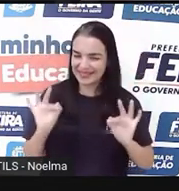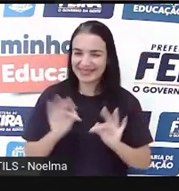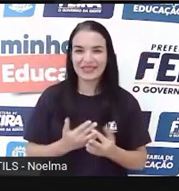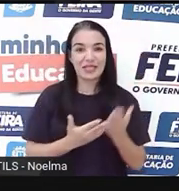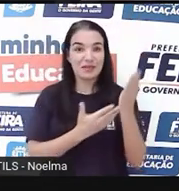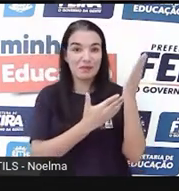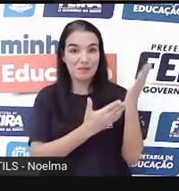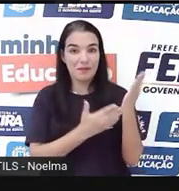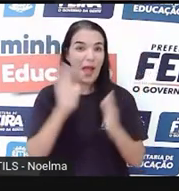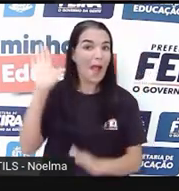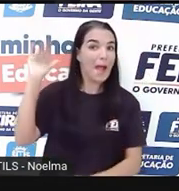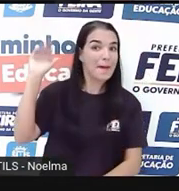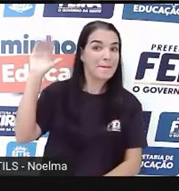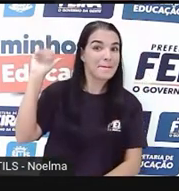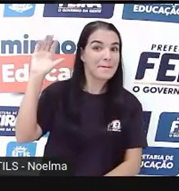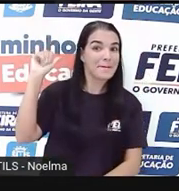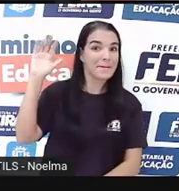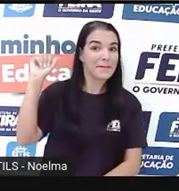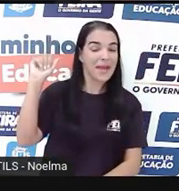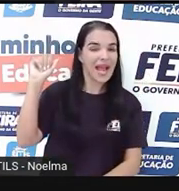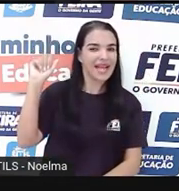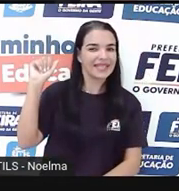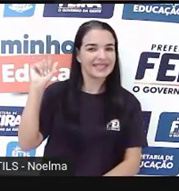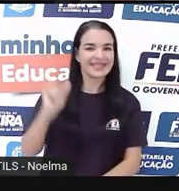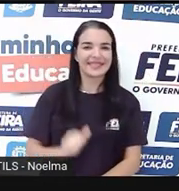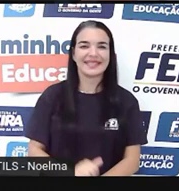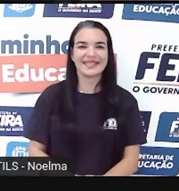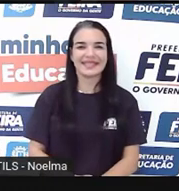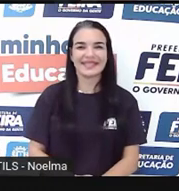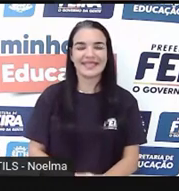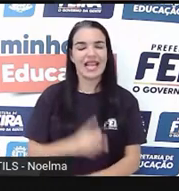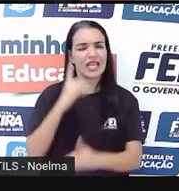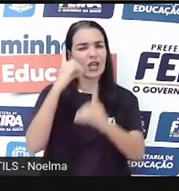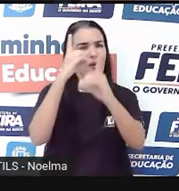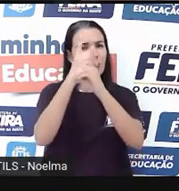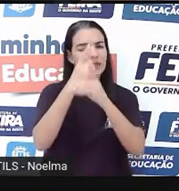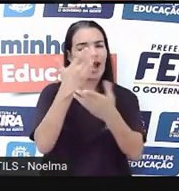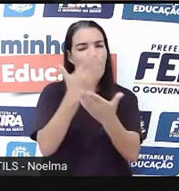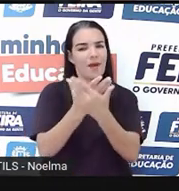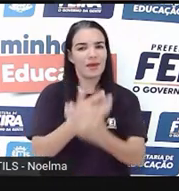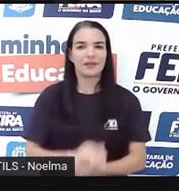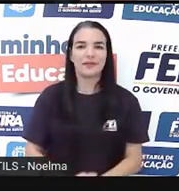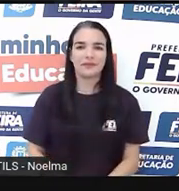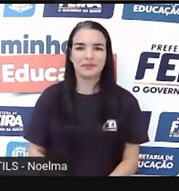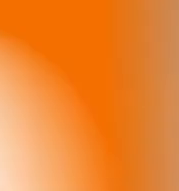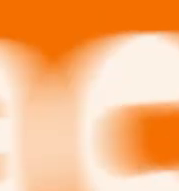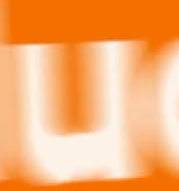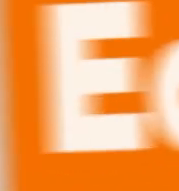Halloween. Bye, see you next class. A gente se vê na próxima aula.